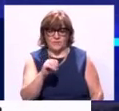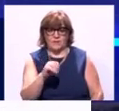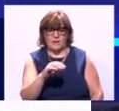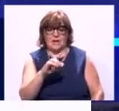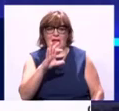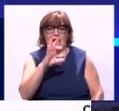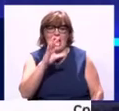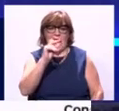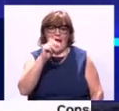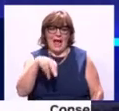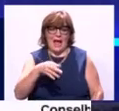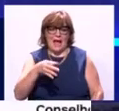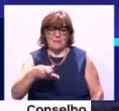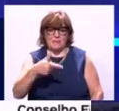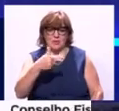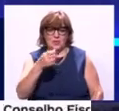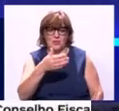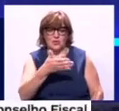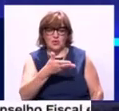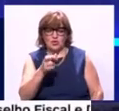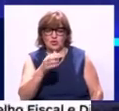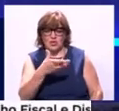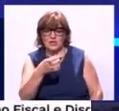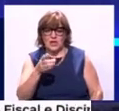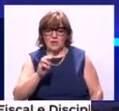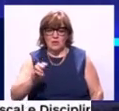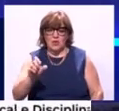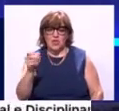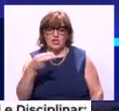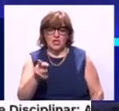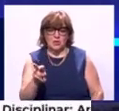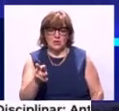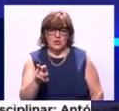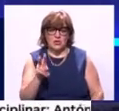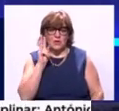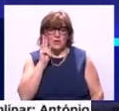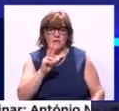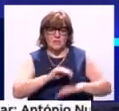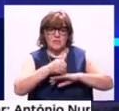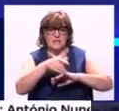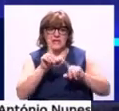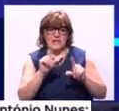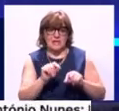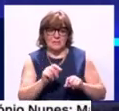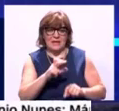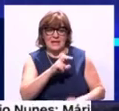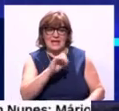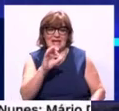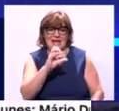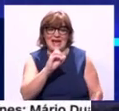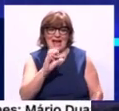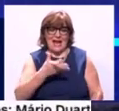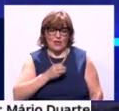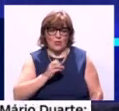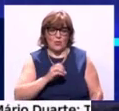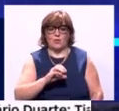Wolverhampton, 18 a 19 milhões de euros. E vimos sair também o Ricardo Pereira, Diogo